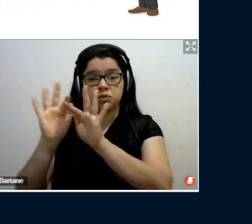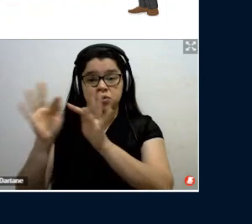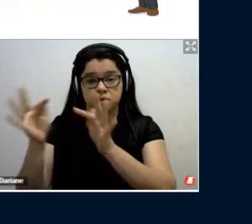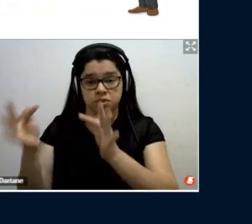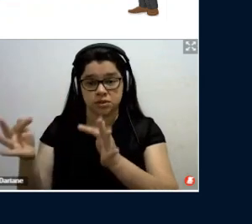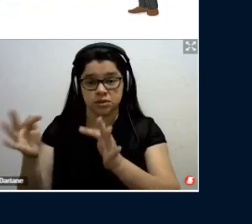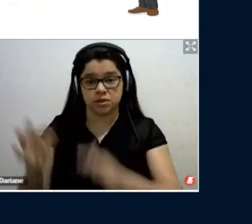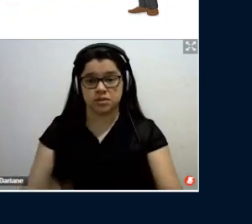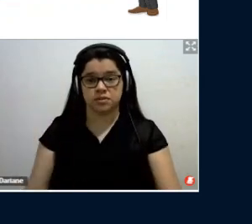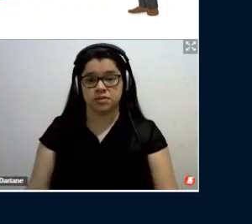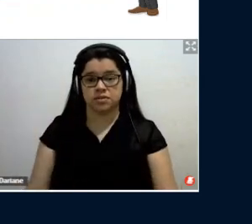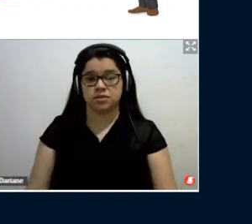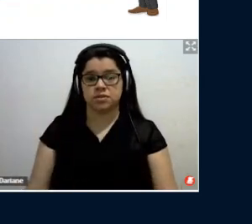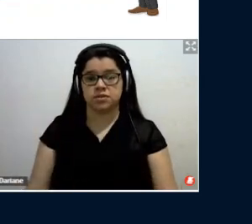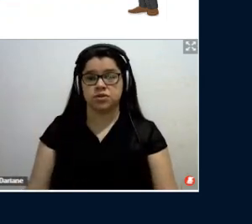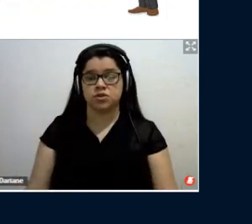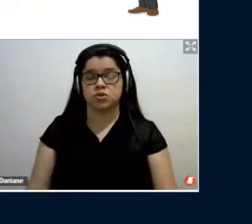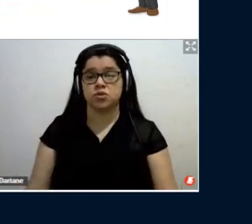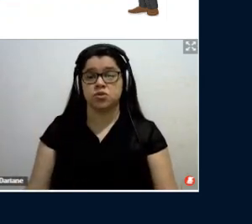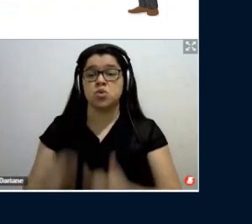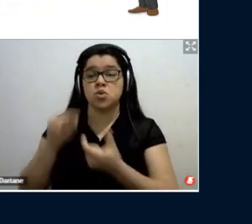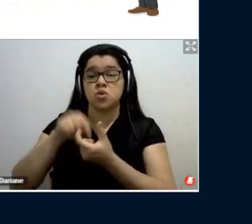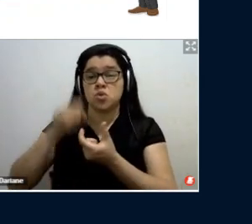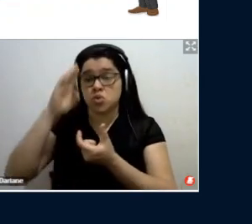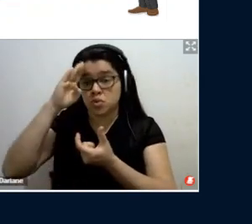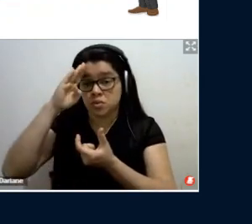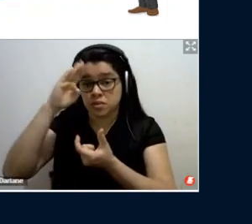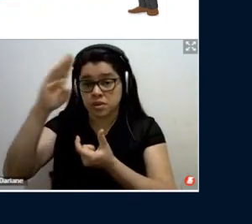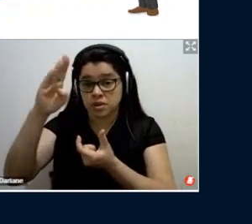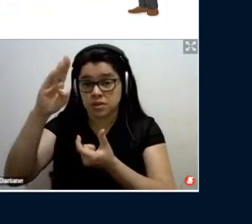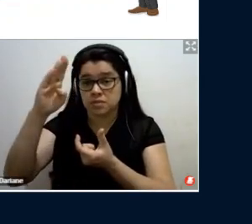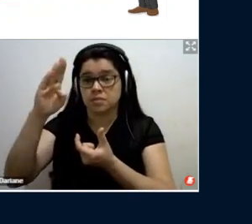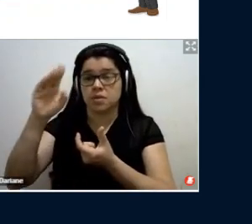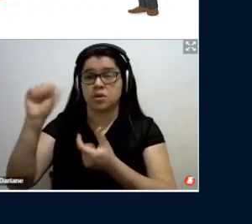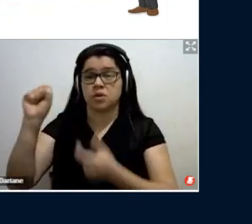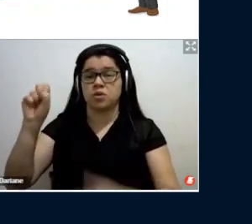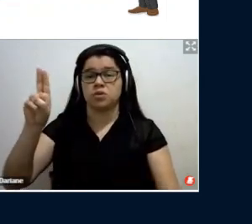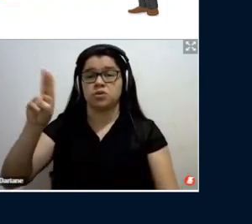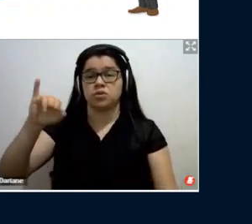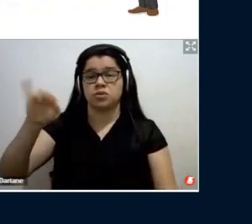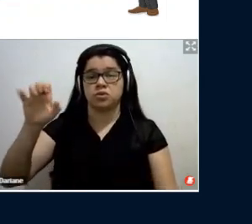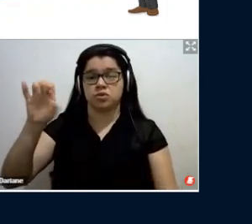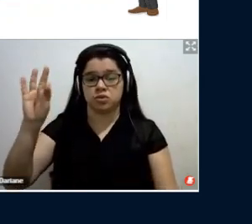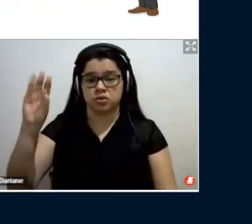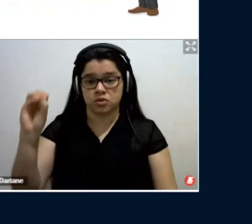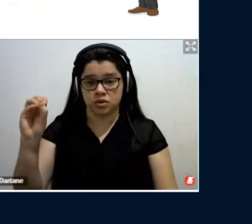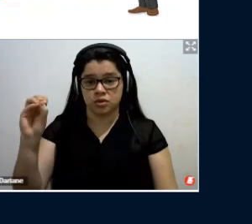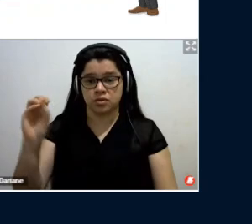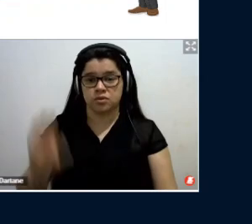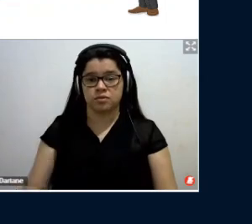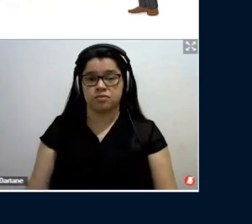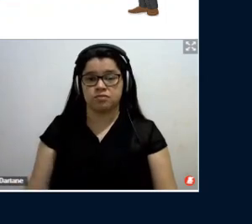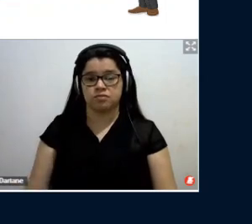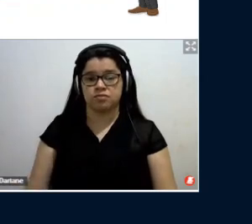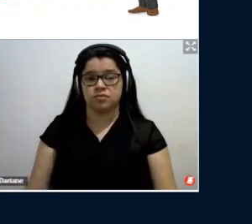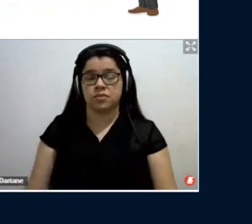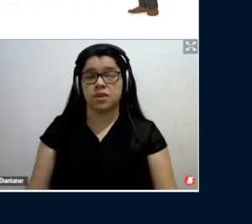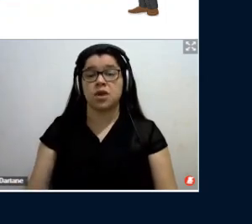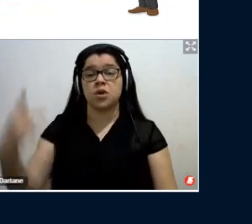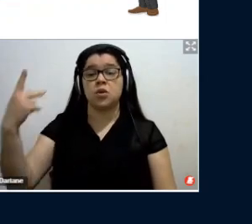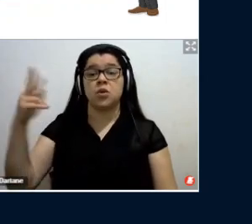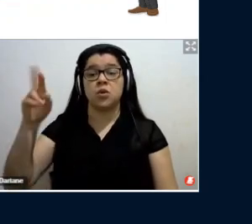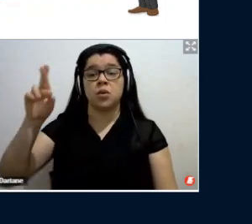tá? Que é marcado pelo verbo dar. Mas agora eu preciso saber o que tem mais